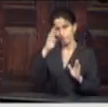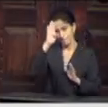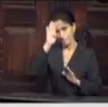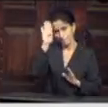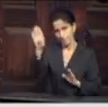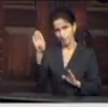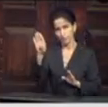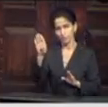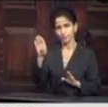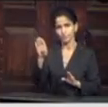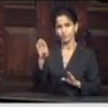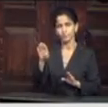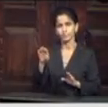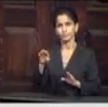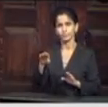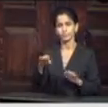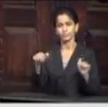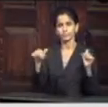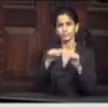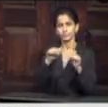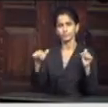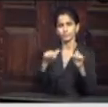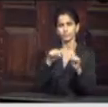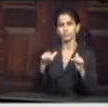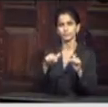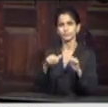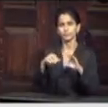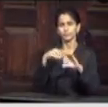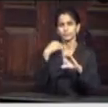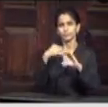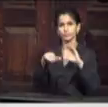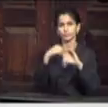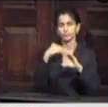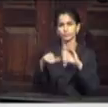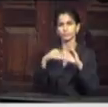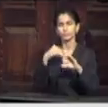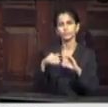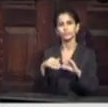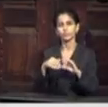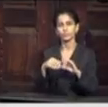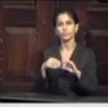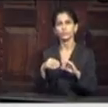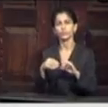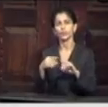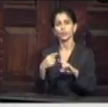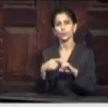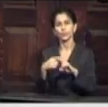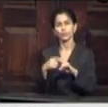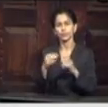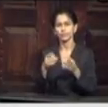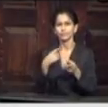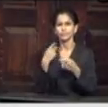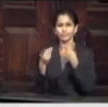principal profissional do setor de comunicação, que é o jornalista. Primeiro, pelo que já foi dito.